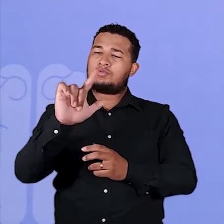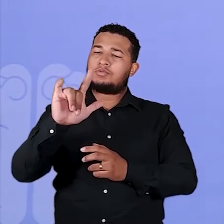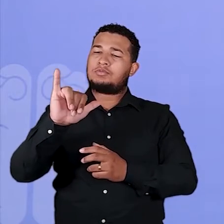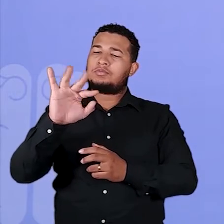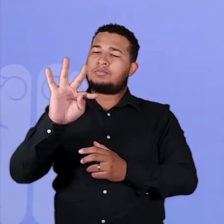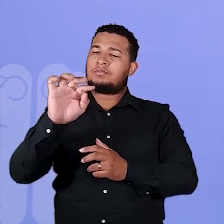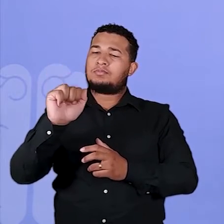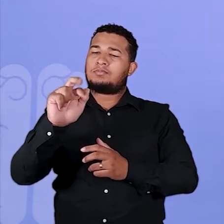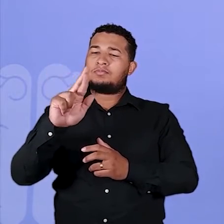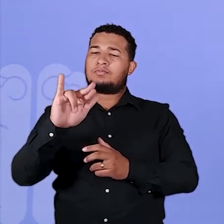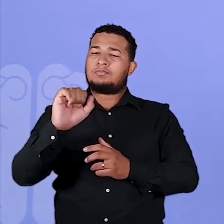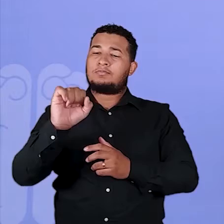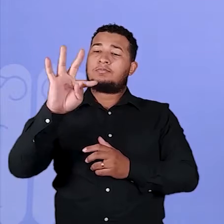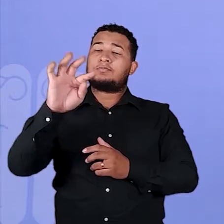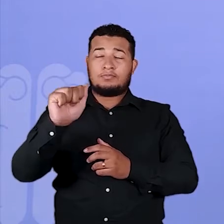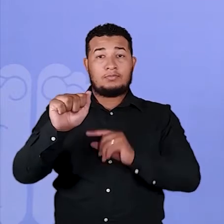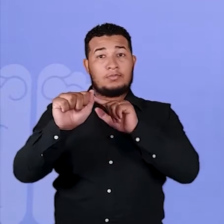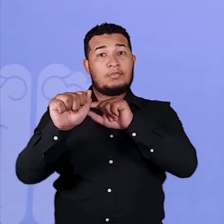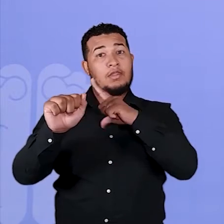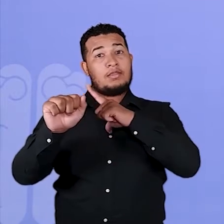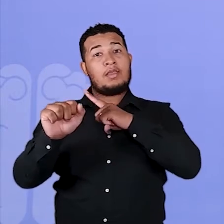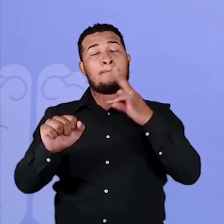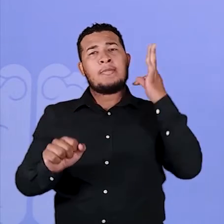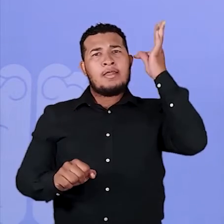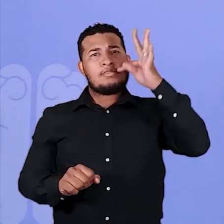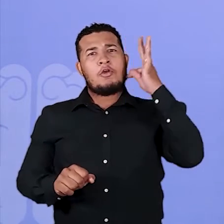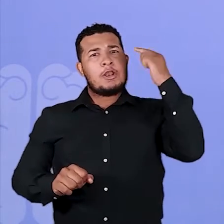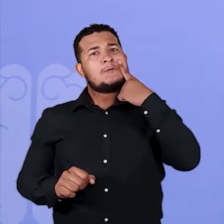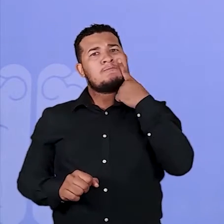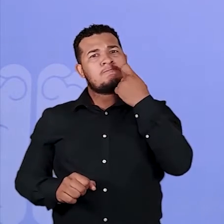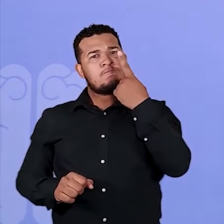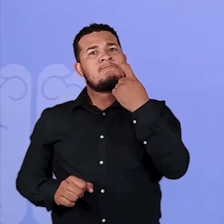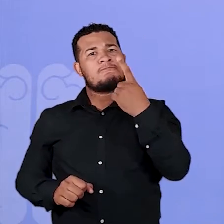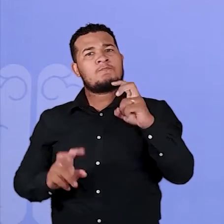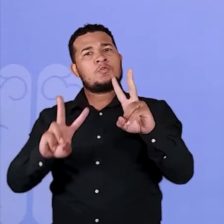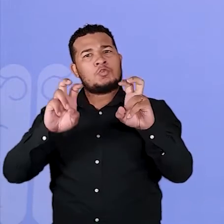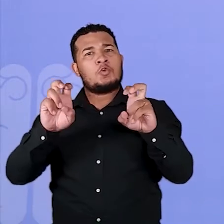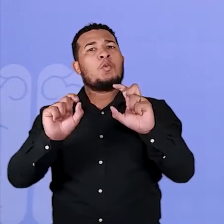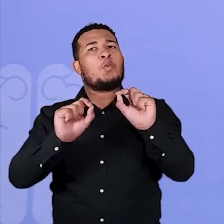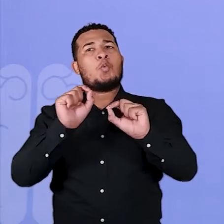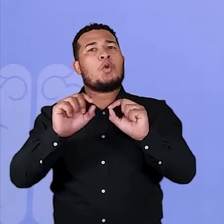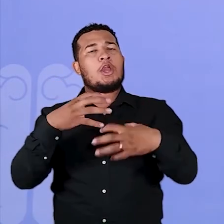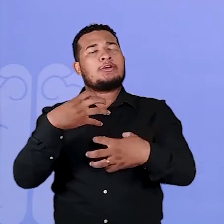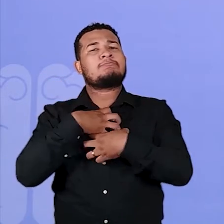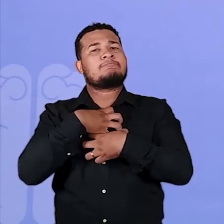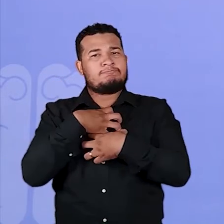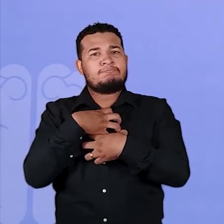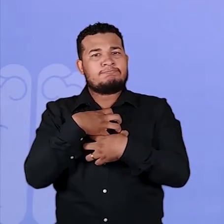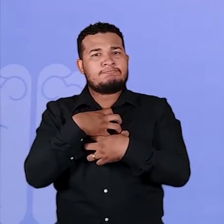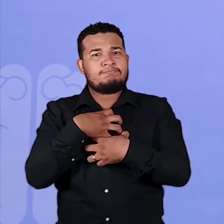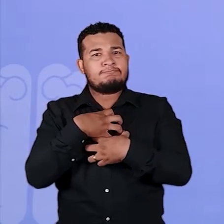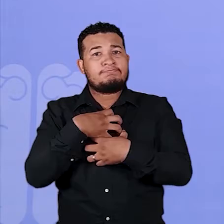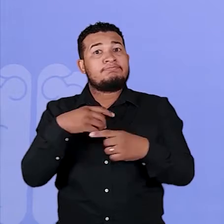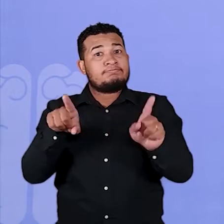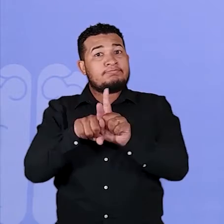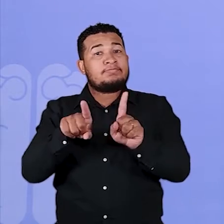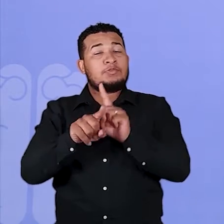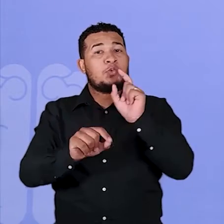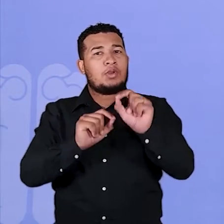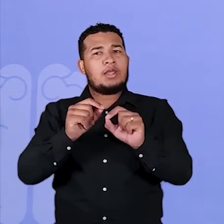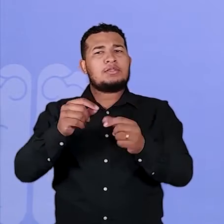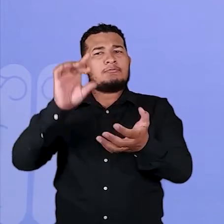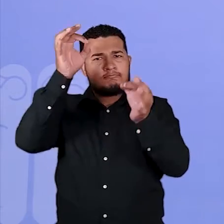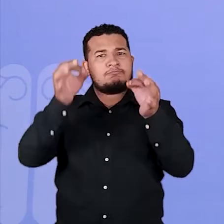vai propor uma teoria muito interessante sobre o que é a felicidade no ser humano. E a